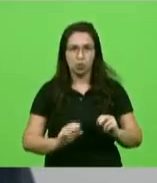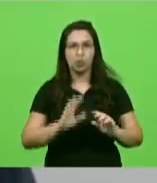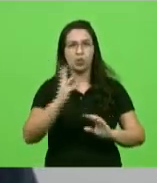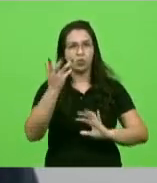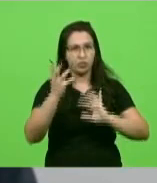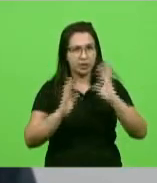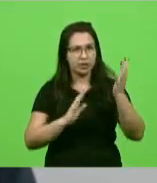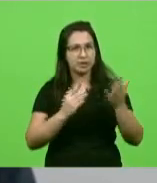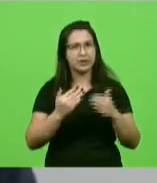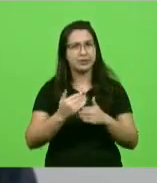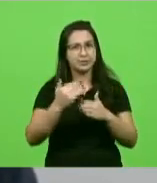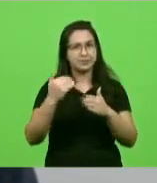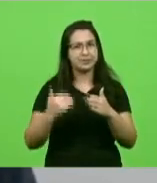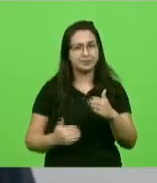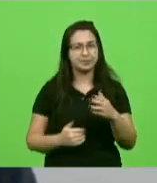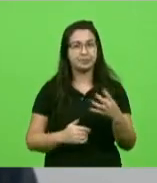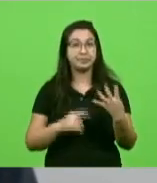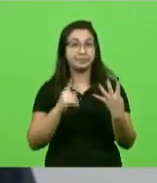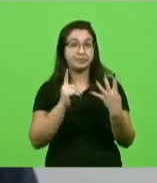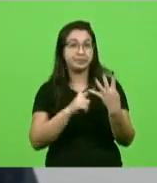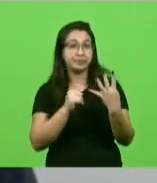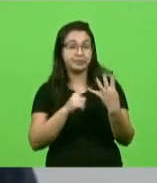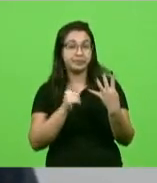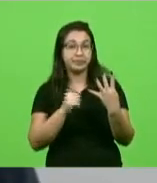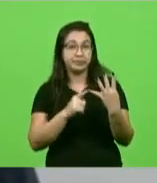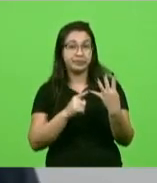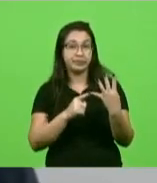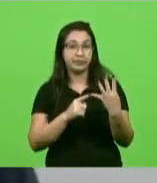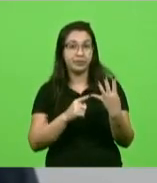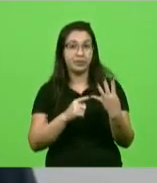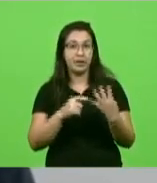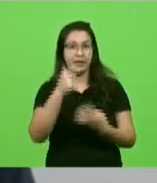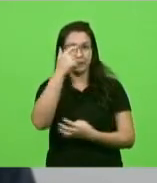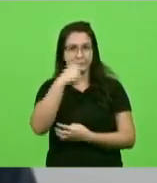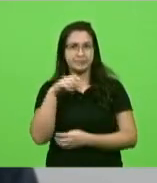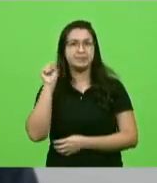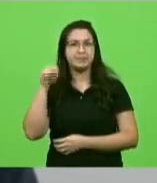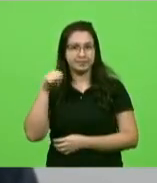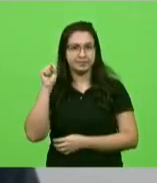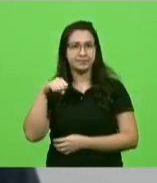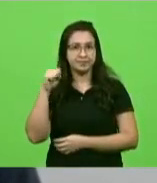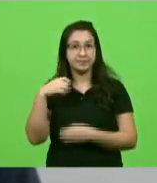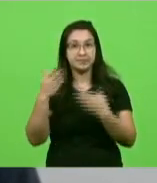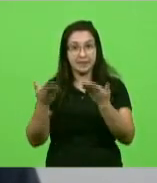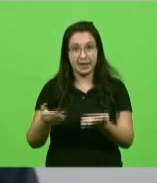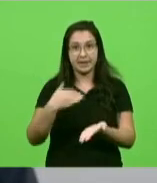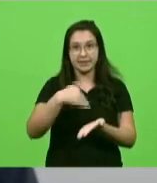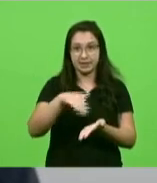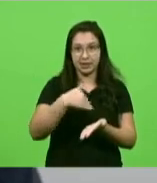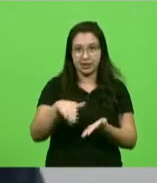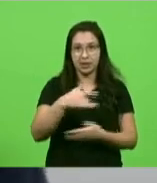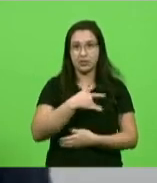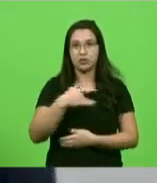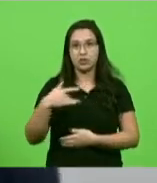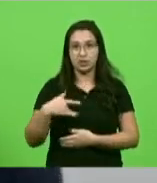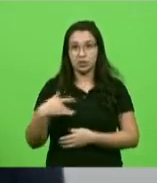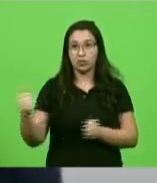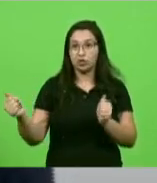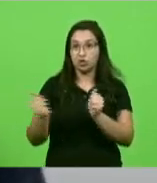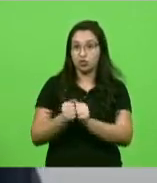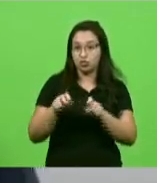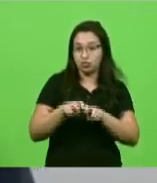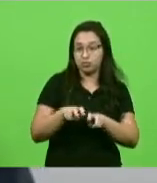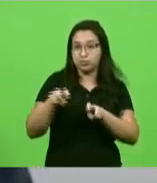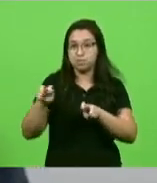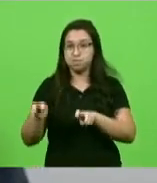estava acontecendo. A quarta, o balanço de cabeça realizado pelo senhor secretário de Saúde na audição do senhor